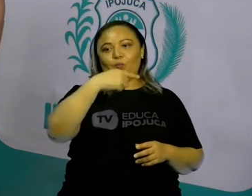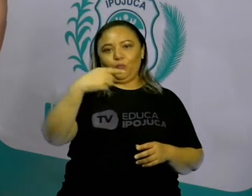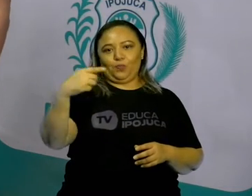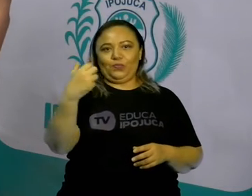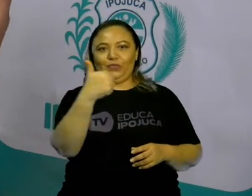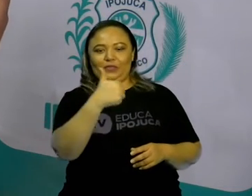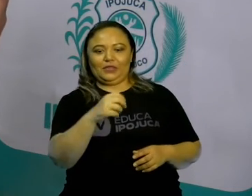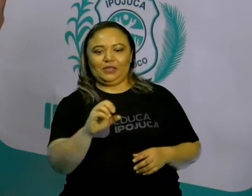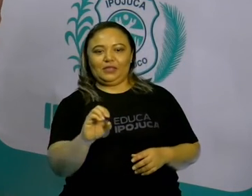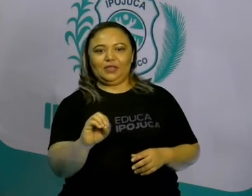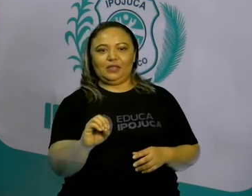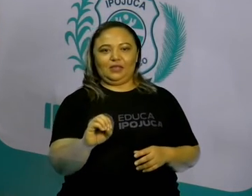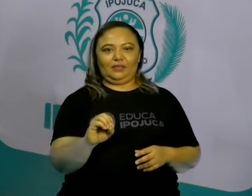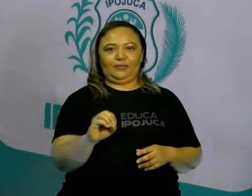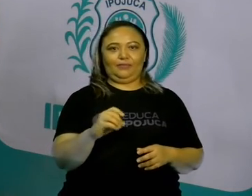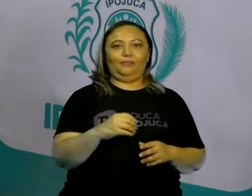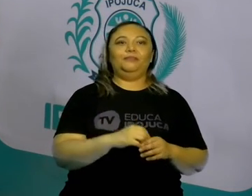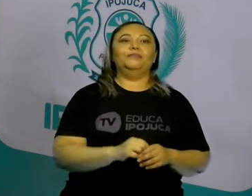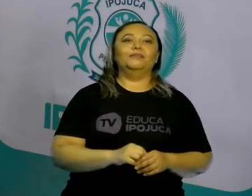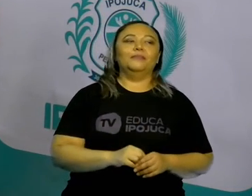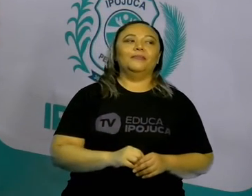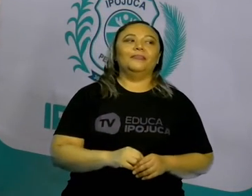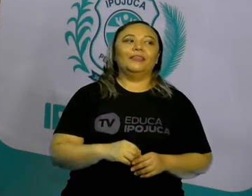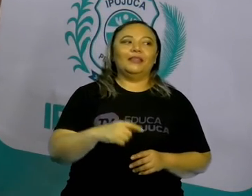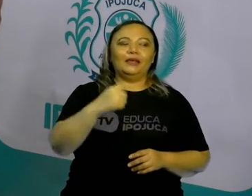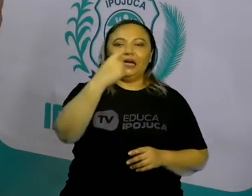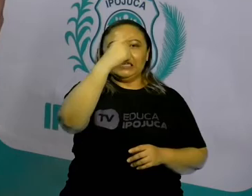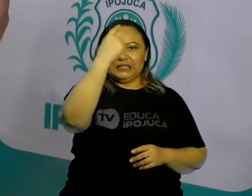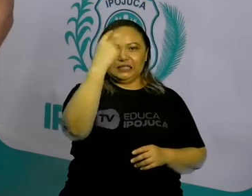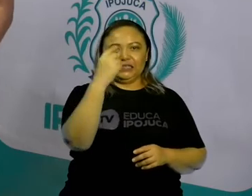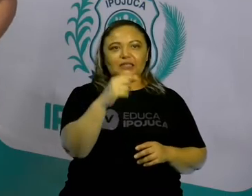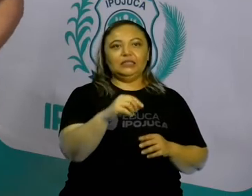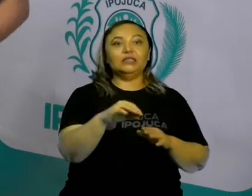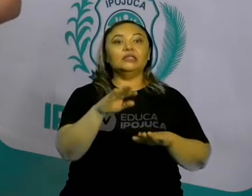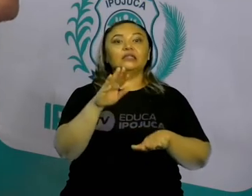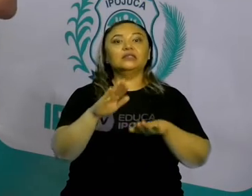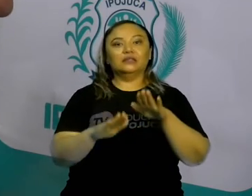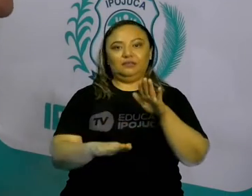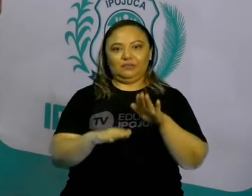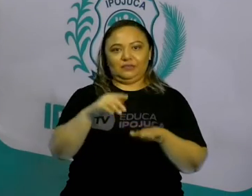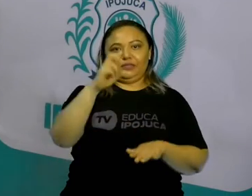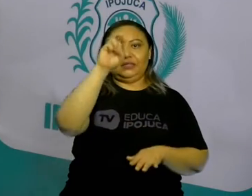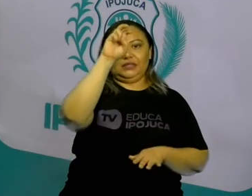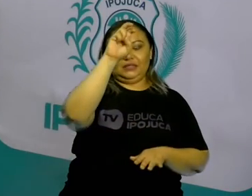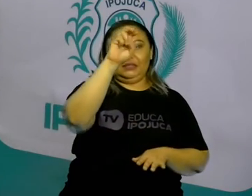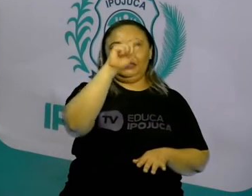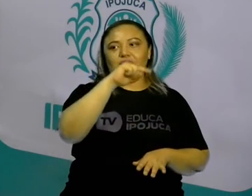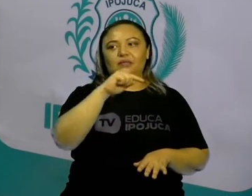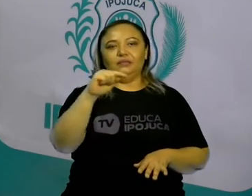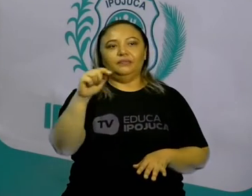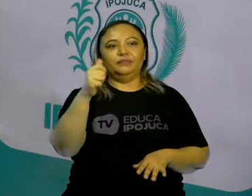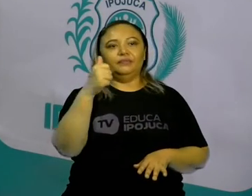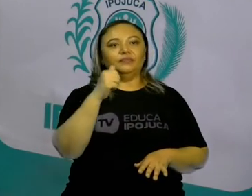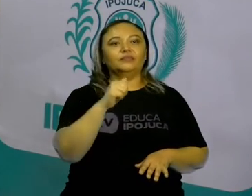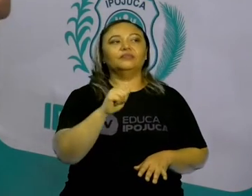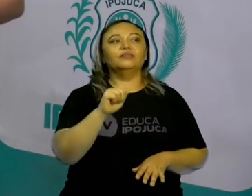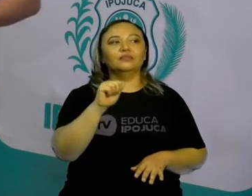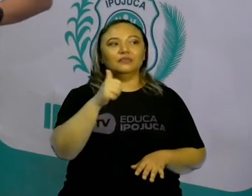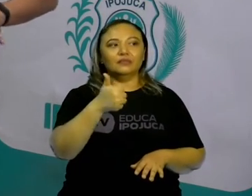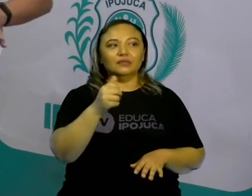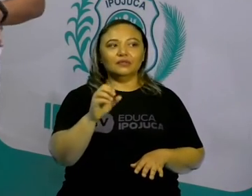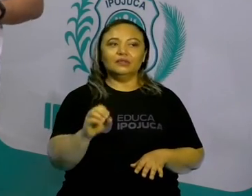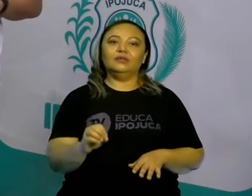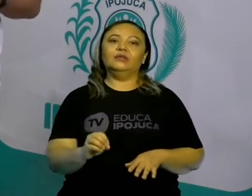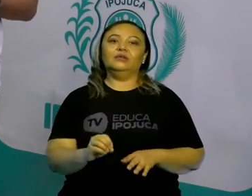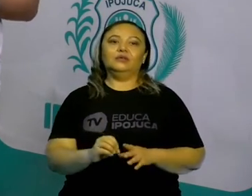dessa forma 5 no total de 10 Esse cinco aqui a gente